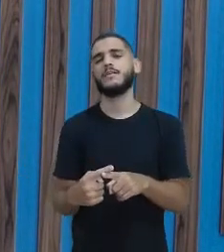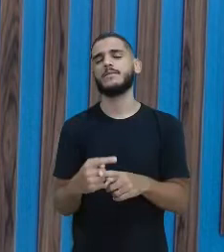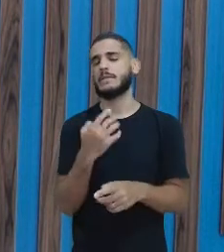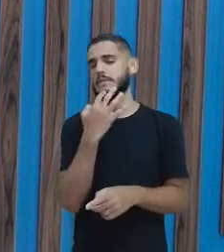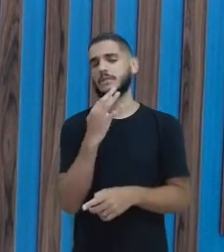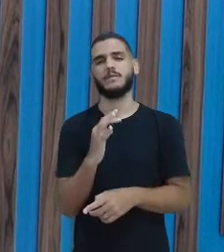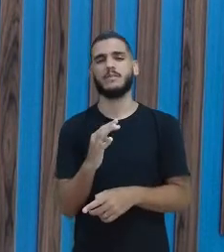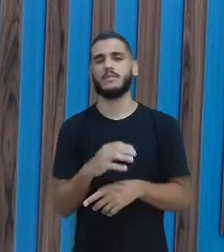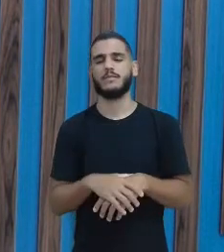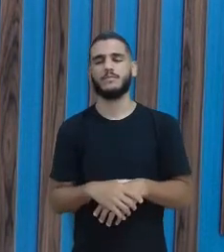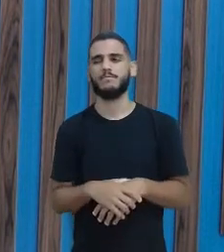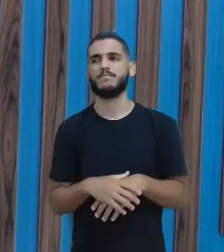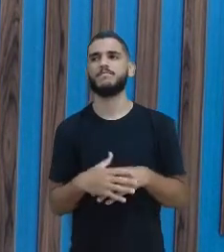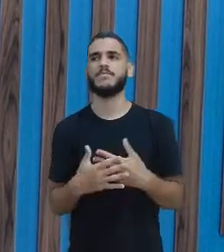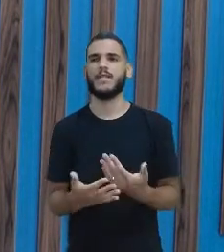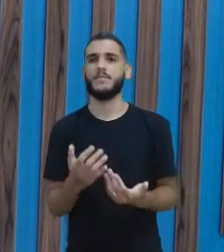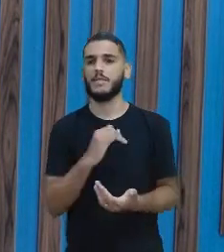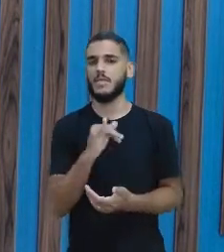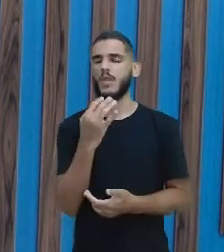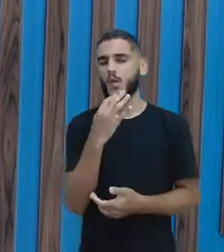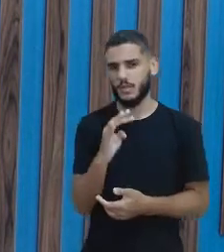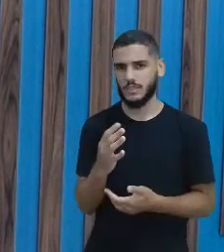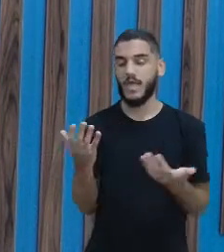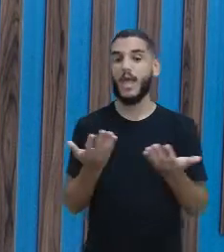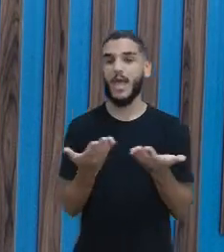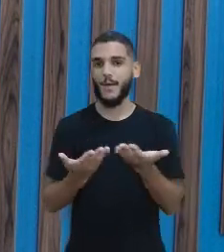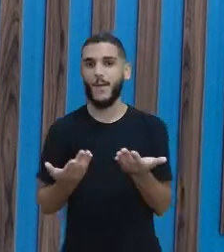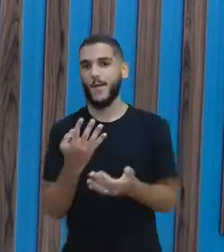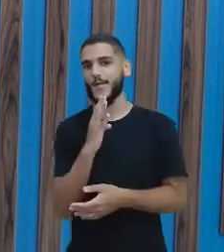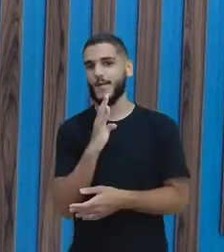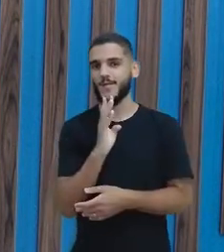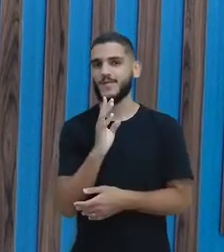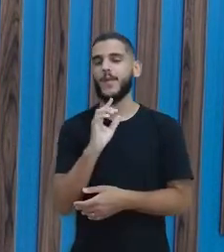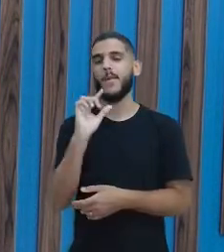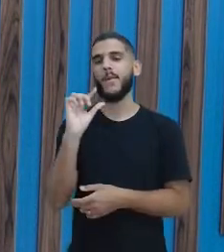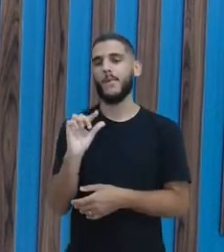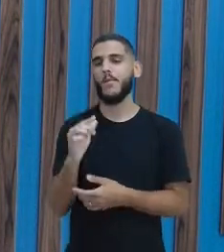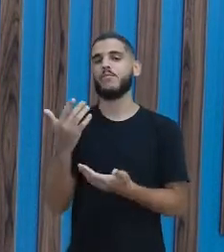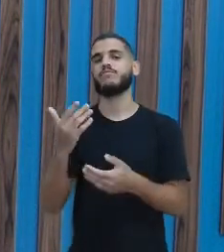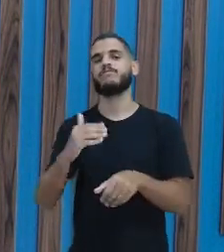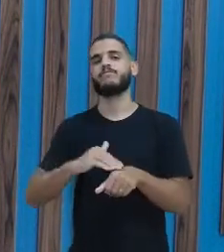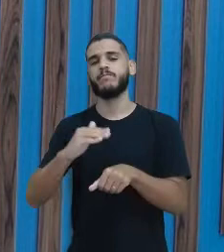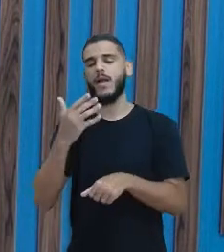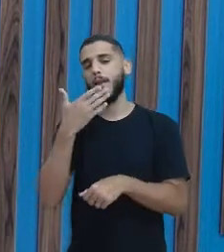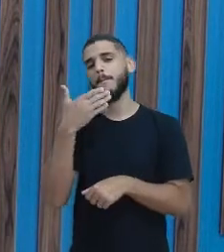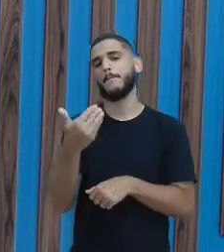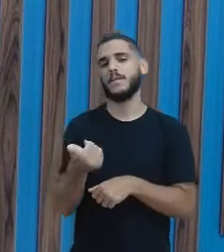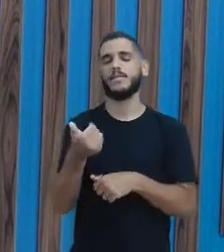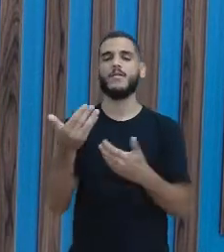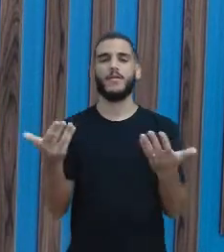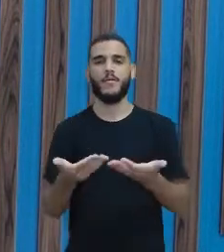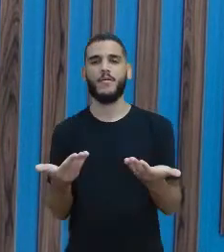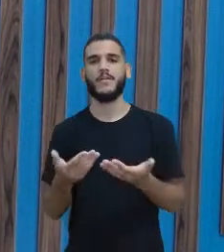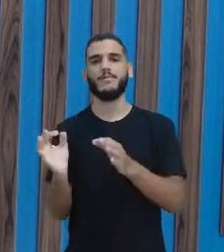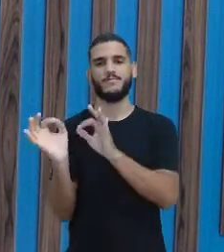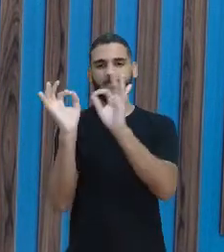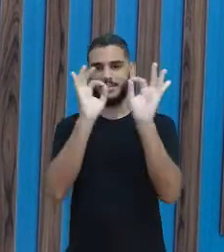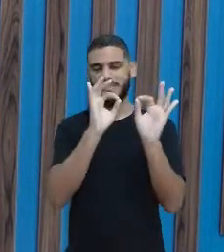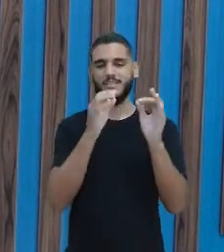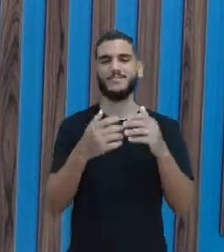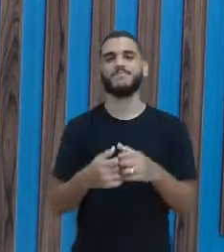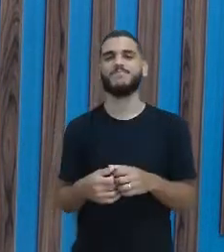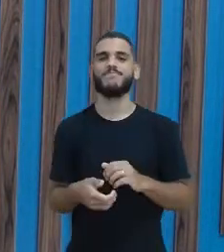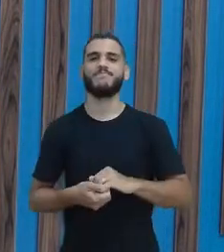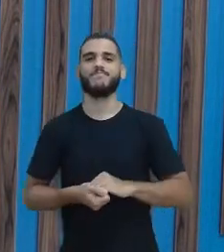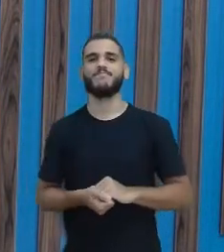não conhecia? E se a gente não conhecia, vamos conhecer um pouco mais e melhor agora. Vamos assistir? Vamos